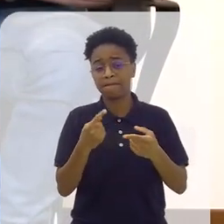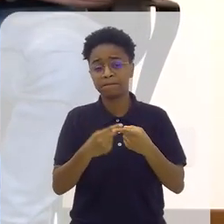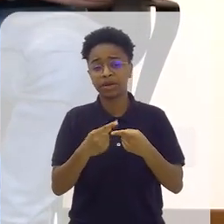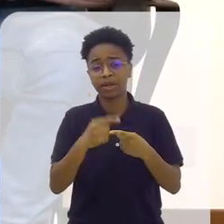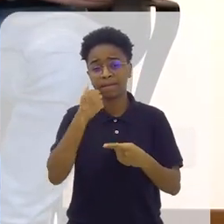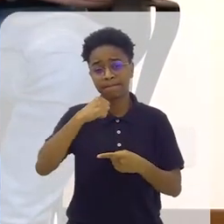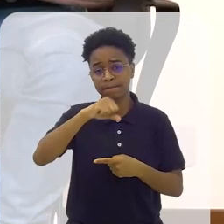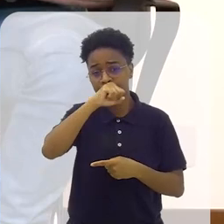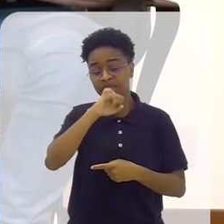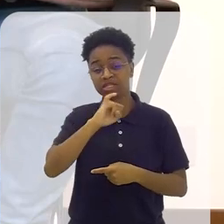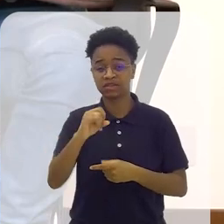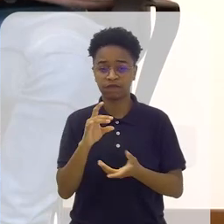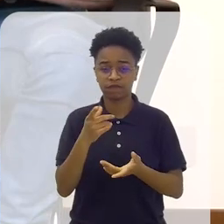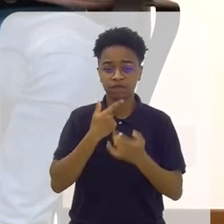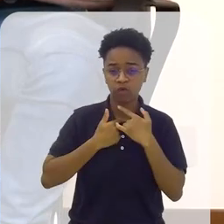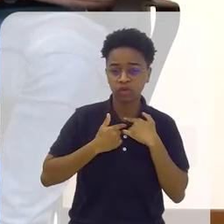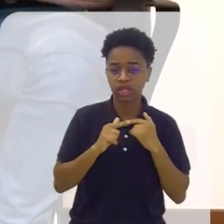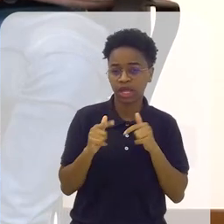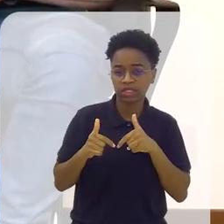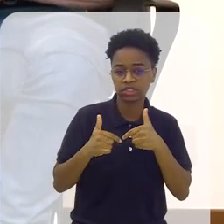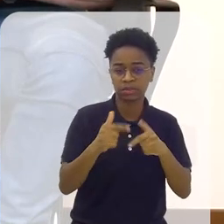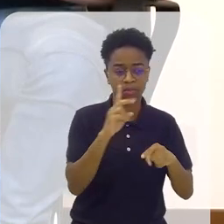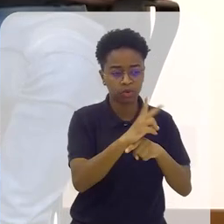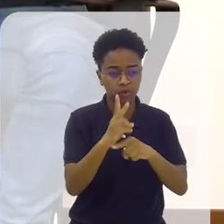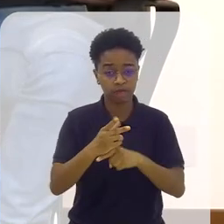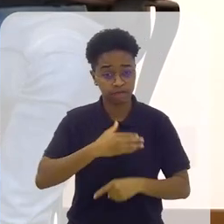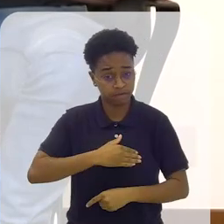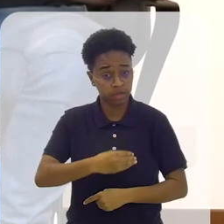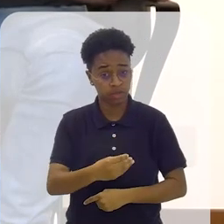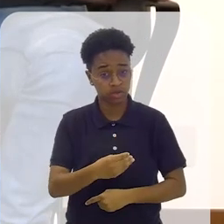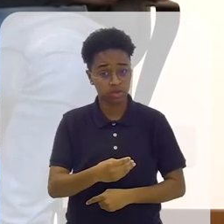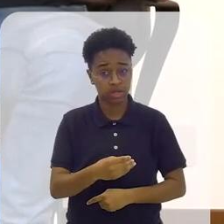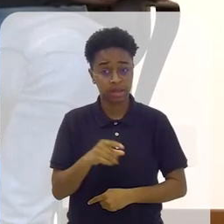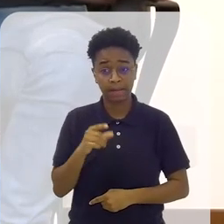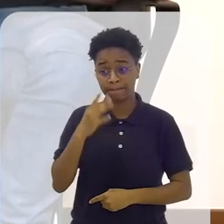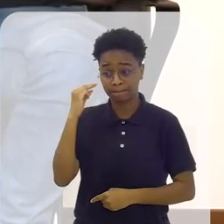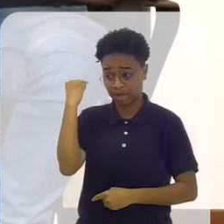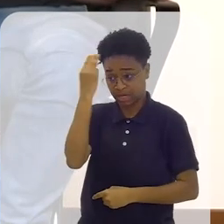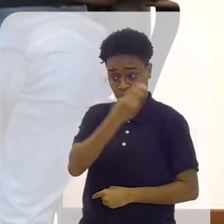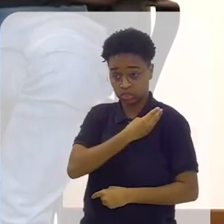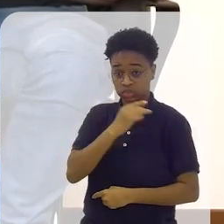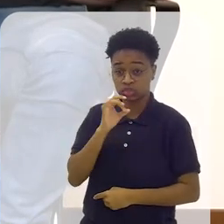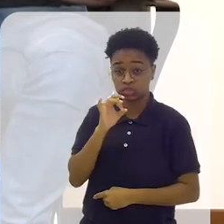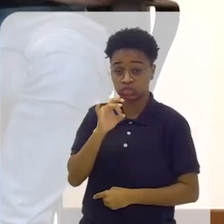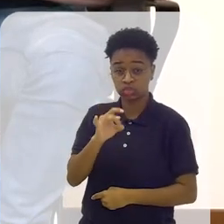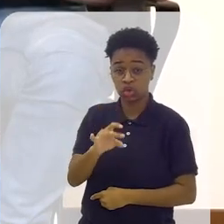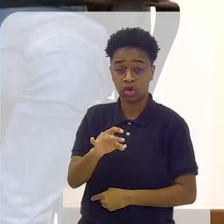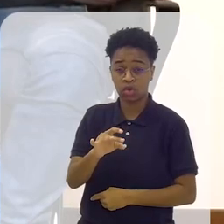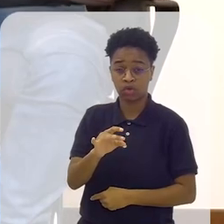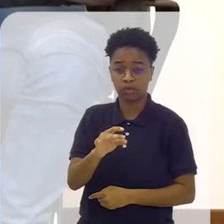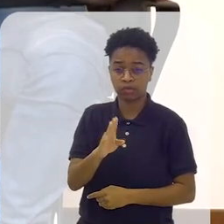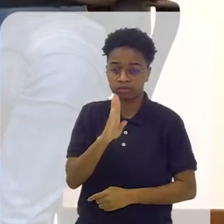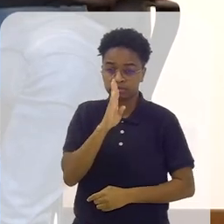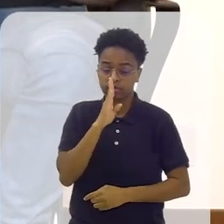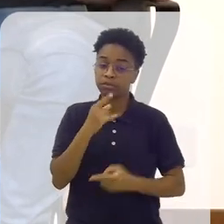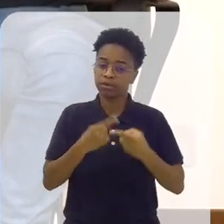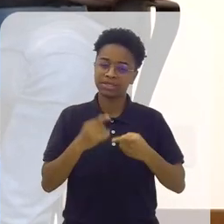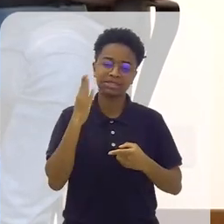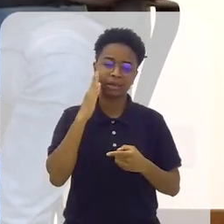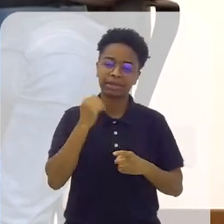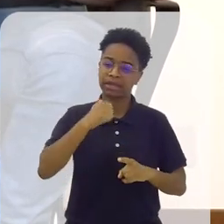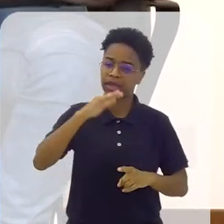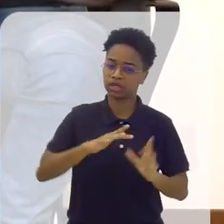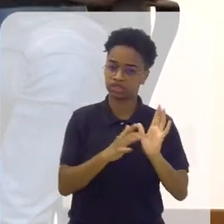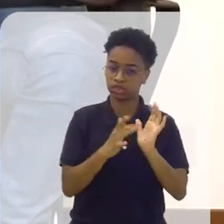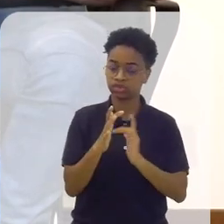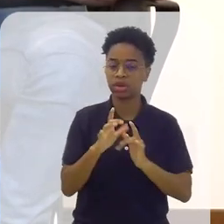Uma mãe, quando quer lutar pelo filho, ela só não luta pelo filho porque ela sabia a escolha dele. Ela sabia da dimensão do que ele